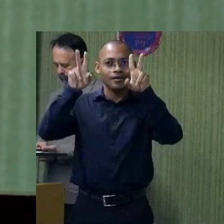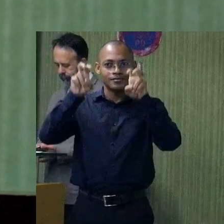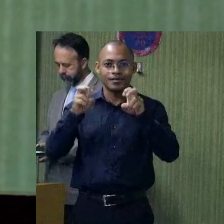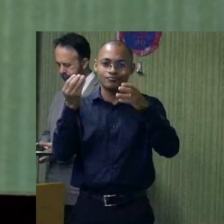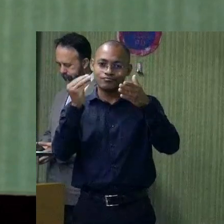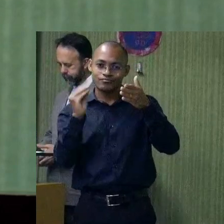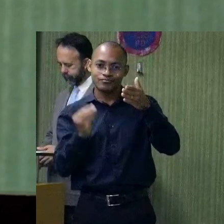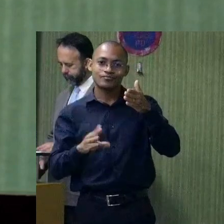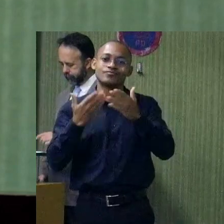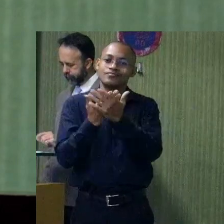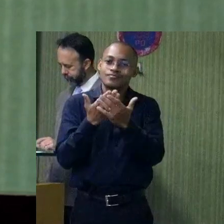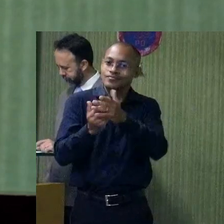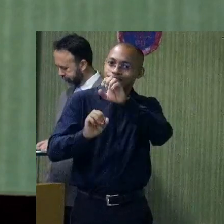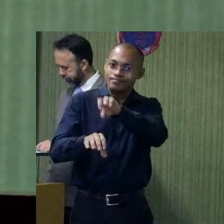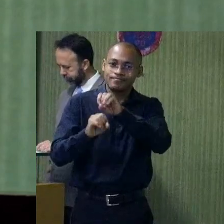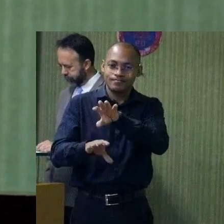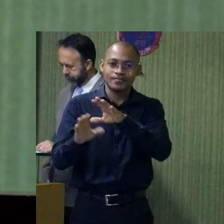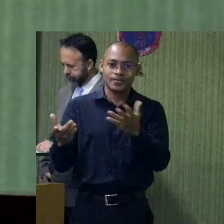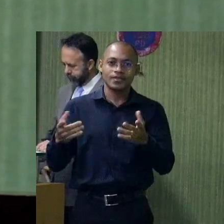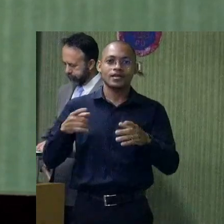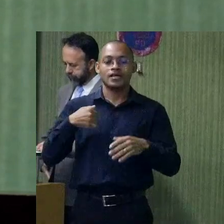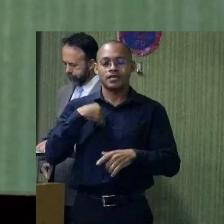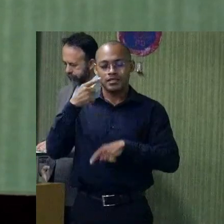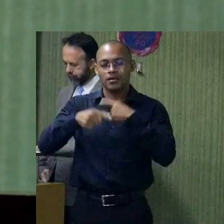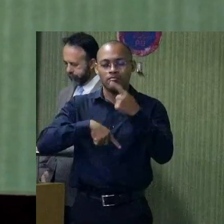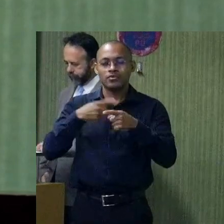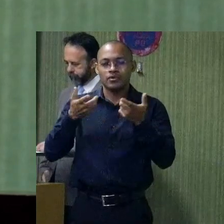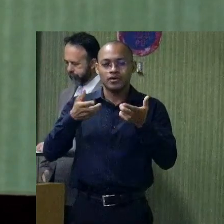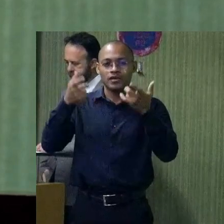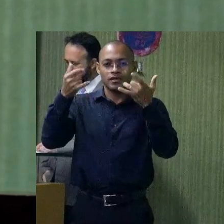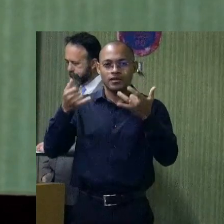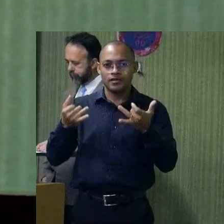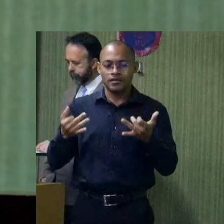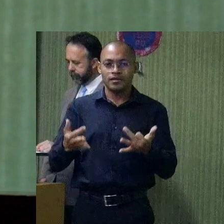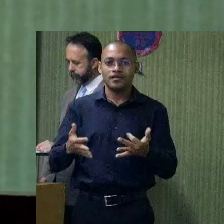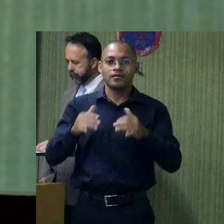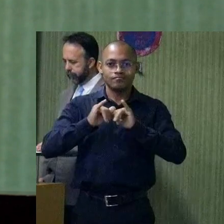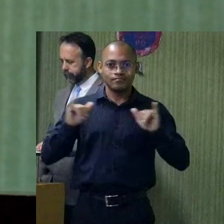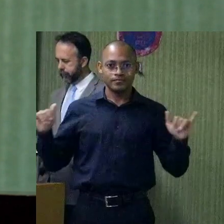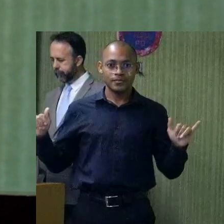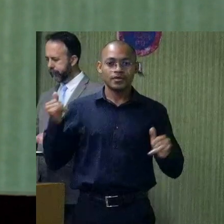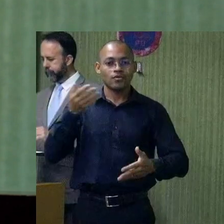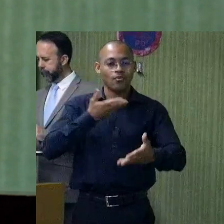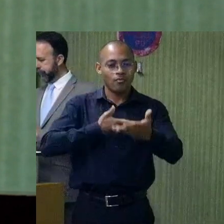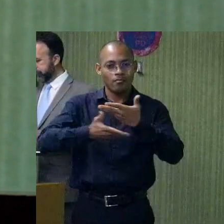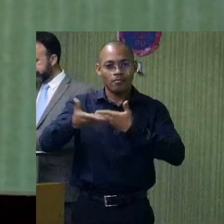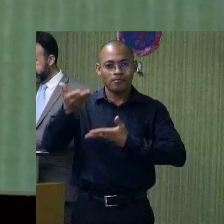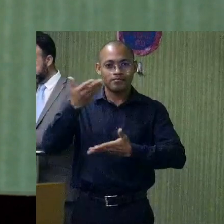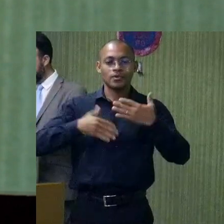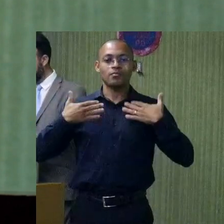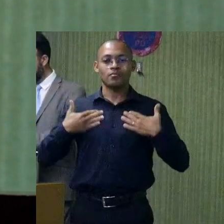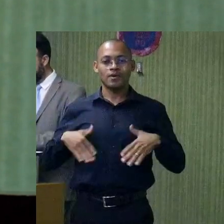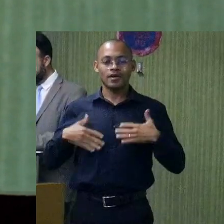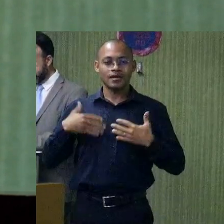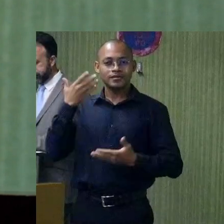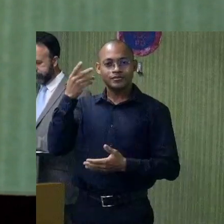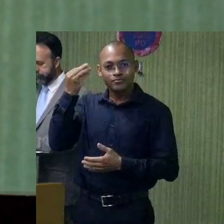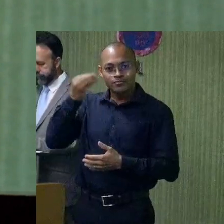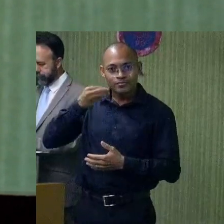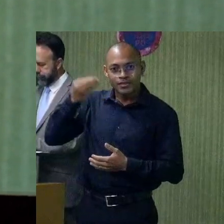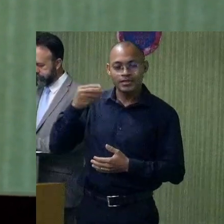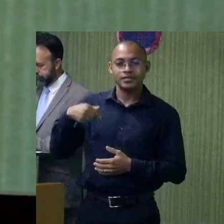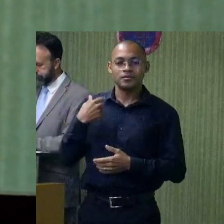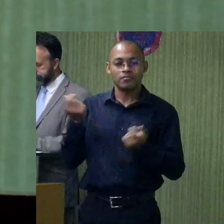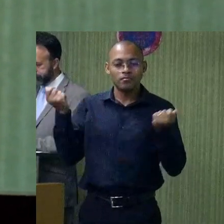desafio é ali eu depois quero contato assim da Letícia para poder compartilhar com mais calma essa experiência para que a gente possa